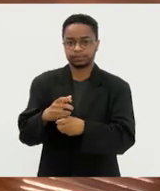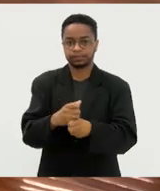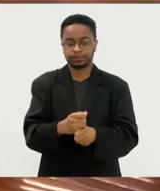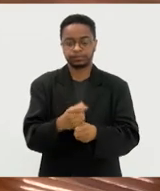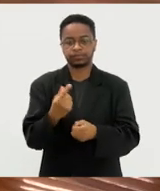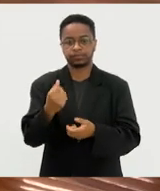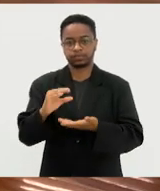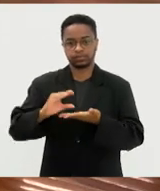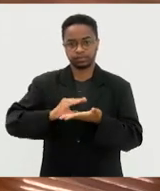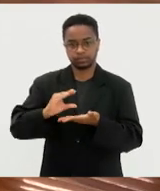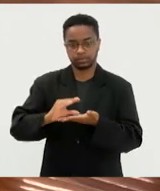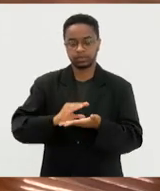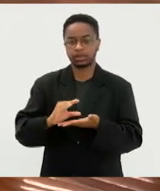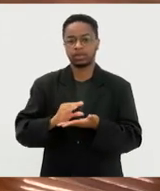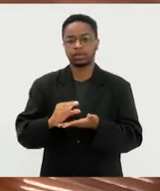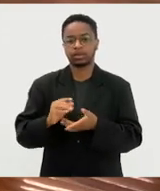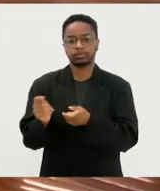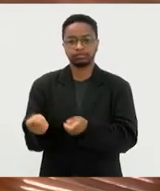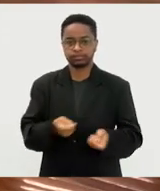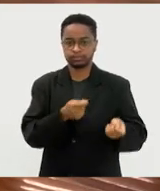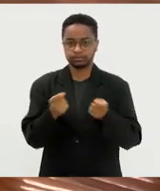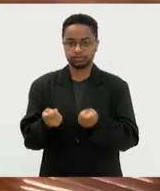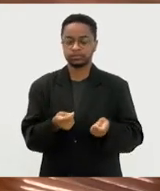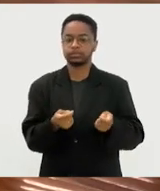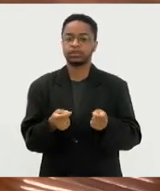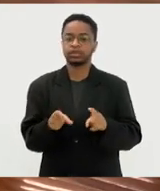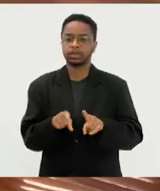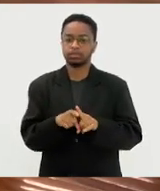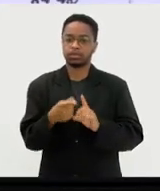correntes, receitas de capital e intra-orçamentárias,